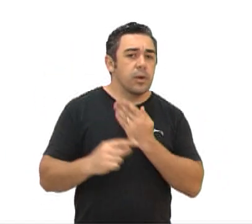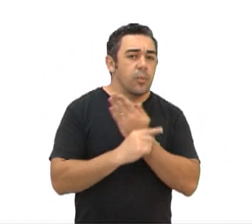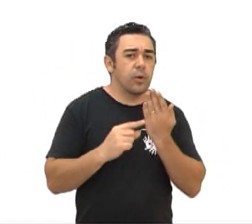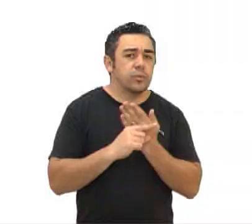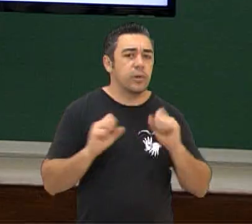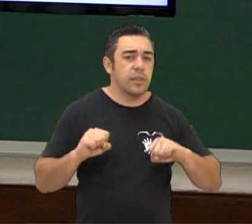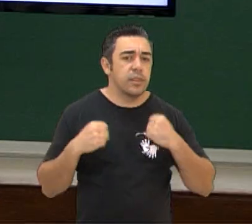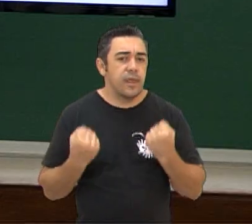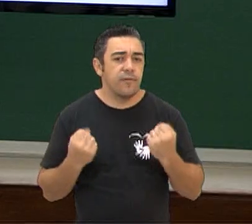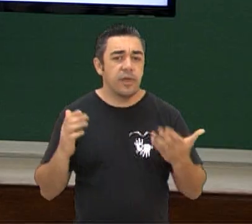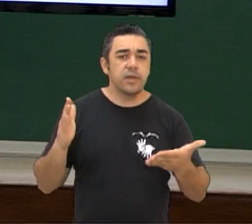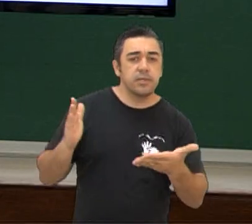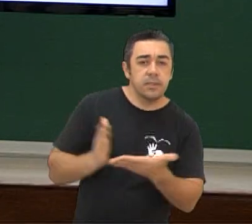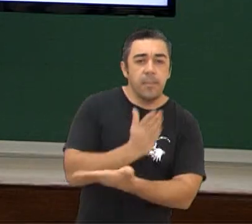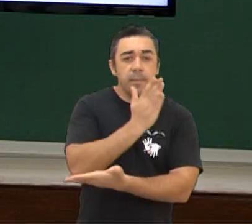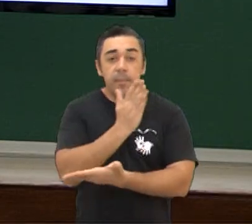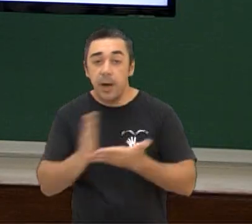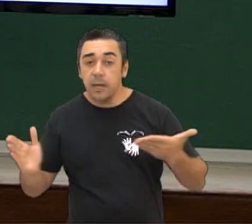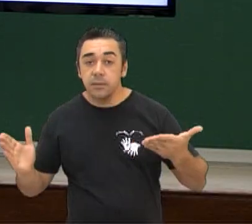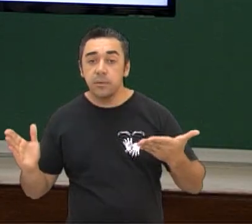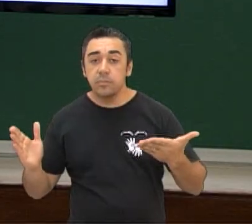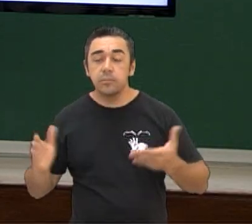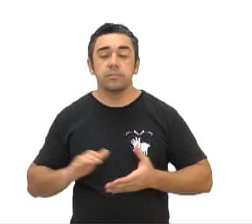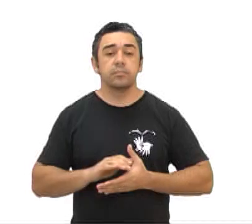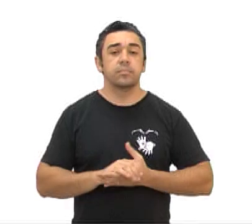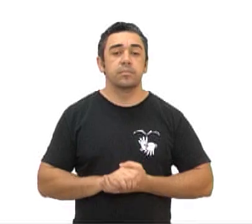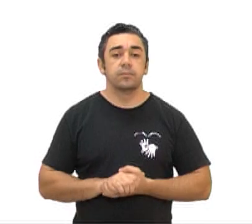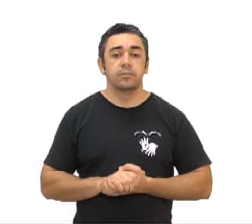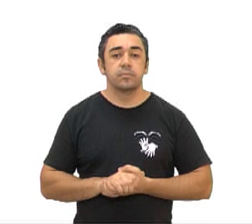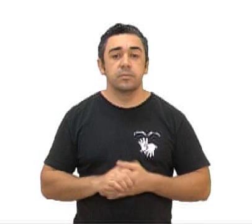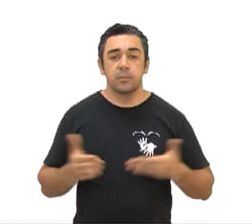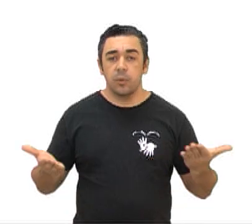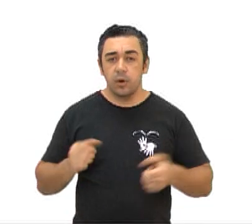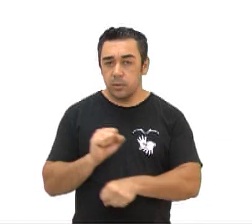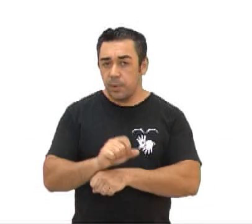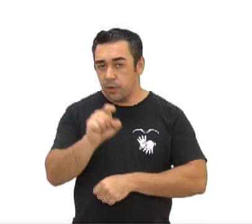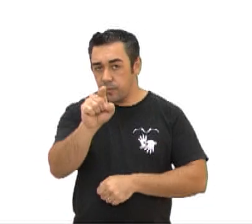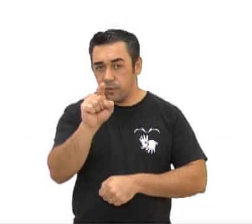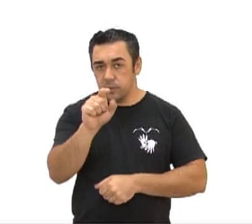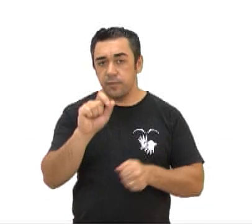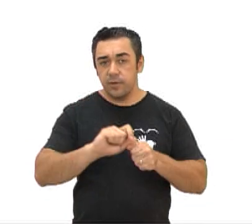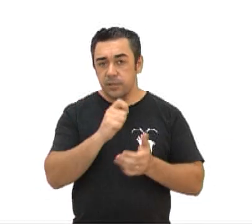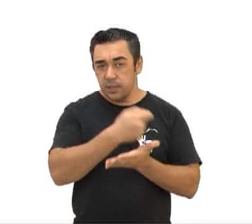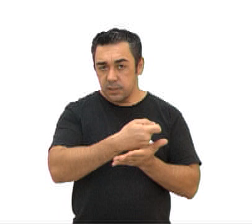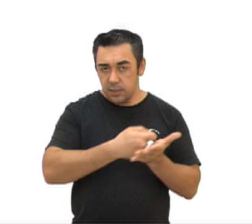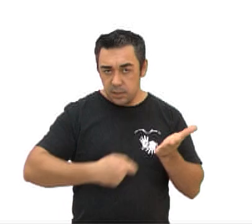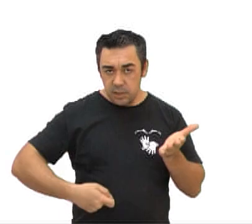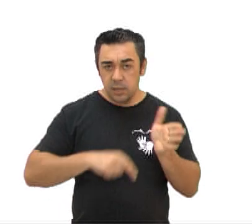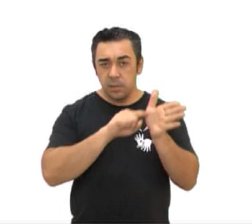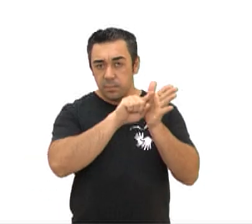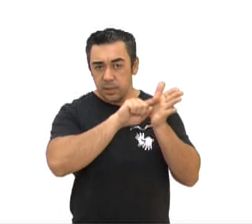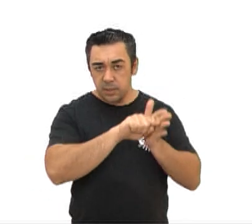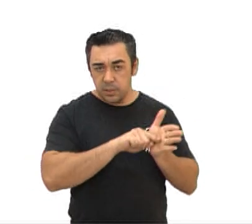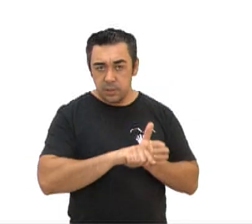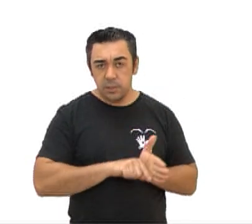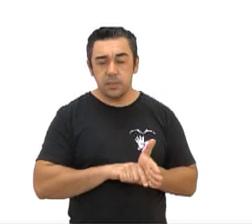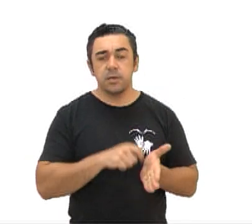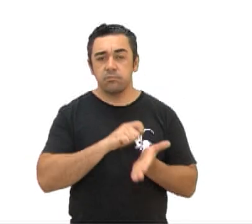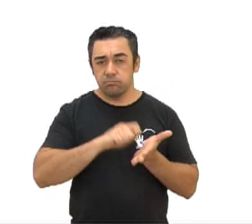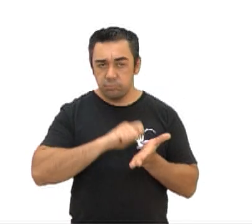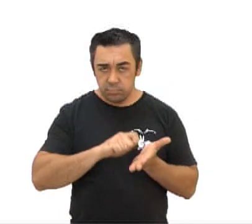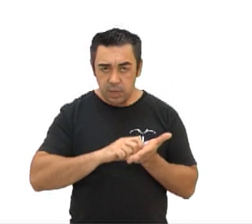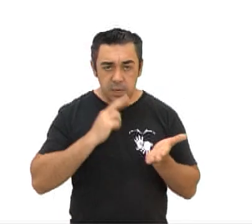a separação das duas. Aguardo então você conseguir pesquisar e dar